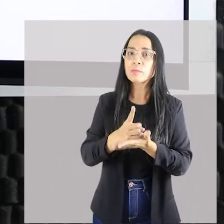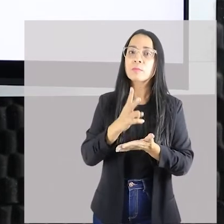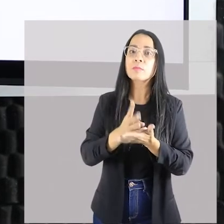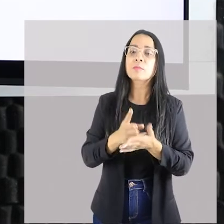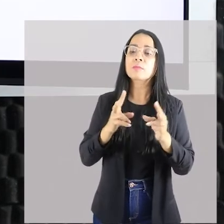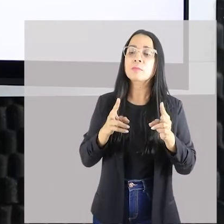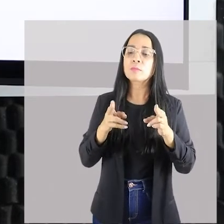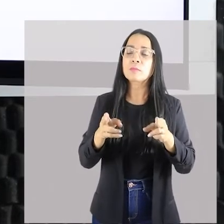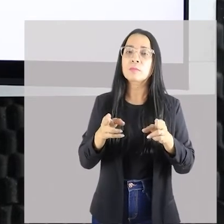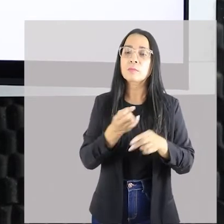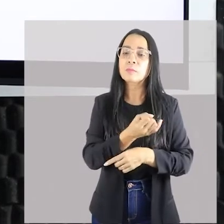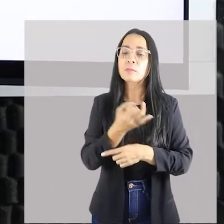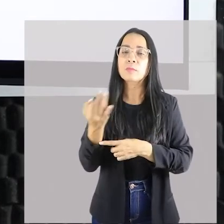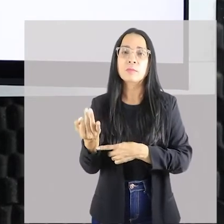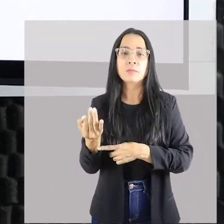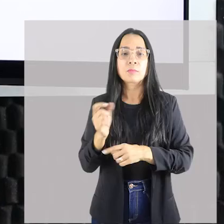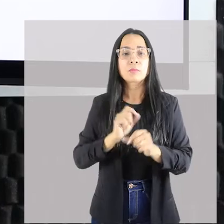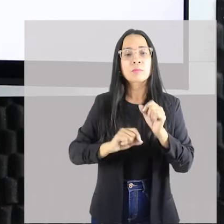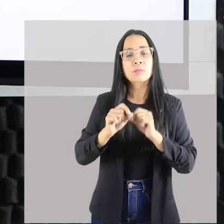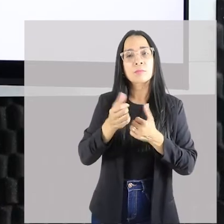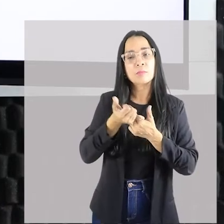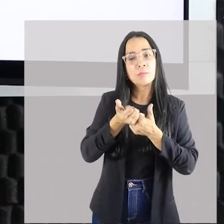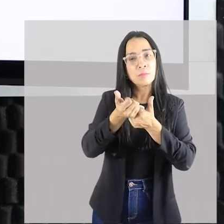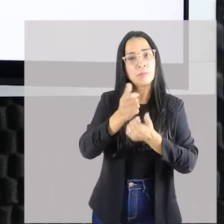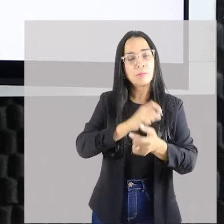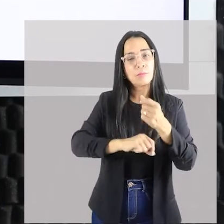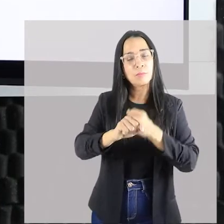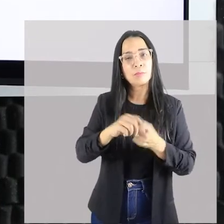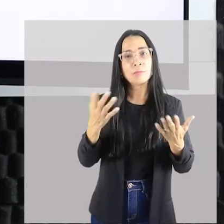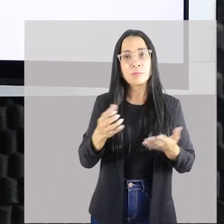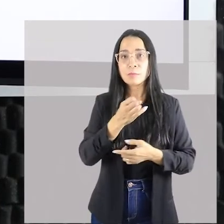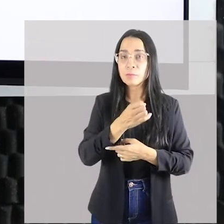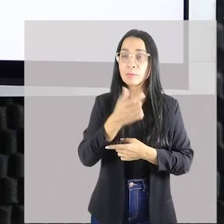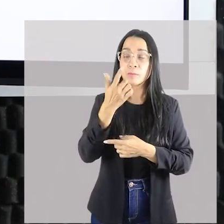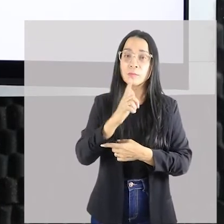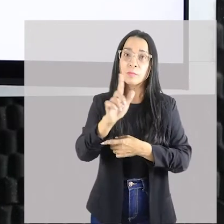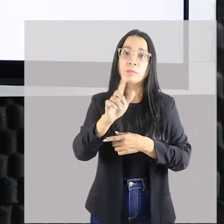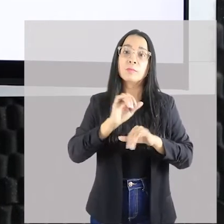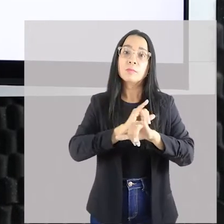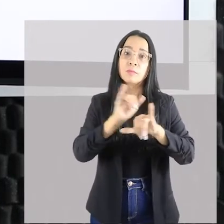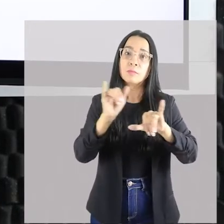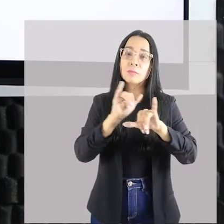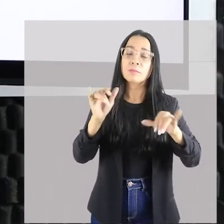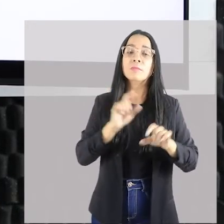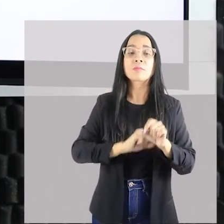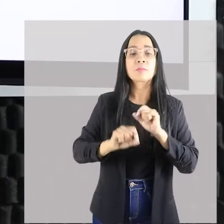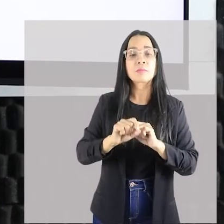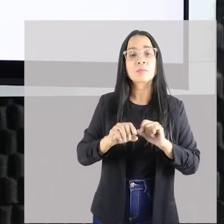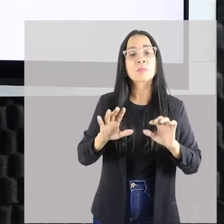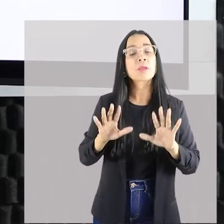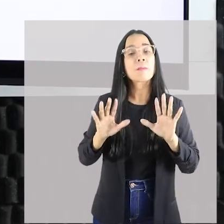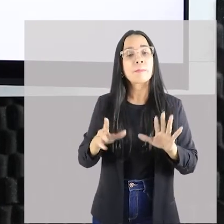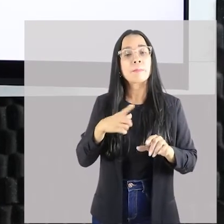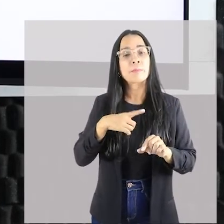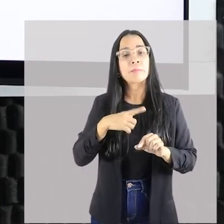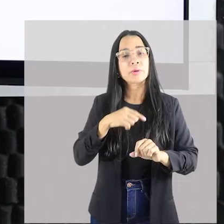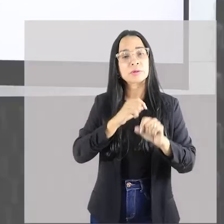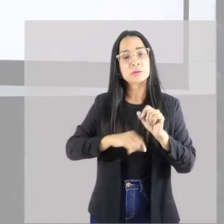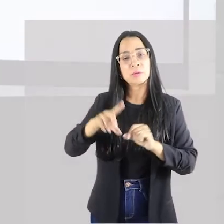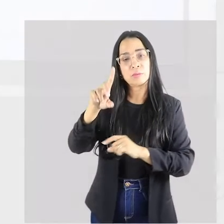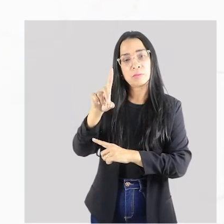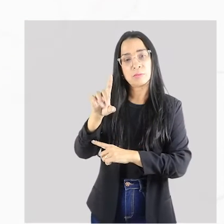mesma quantidade, né? Você só vai estar ali colocando uma outra informação no lugar. Mas quando você tem um processo